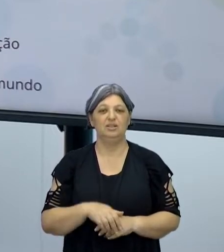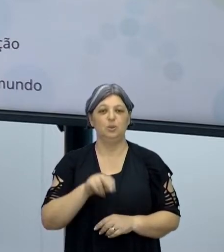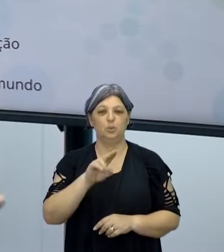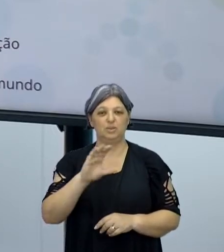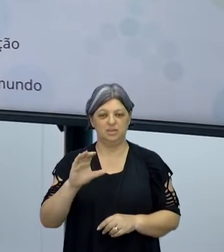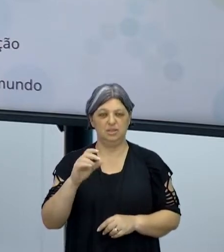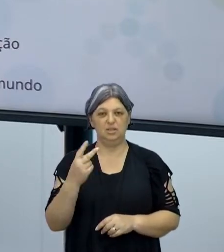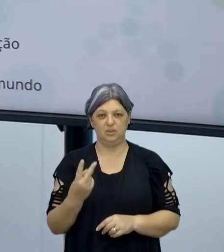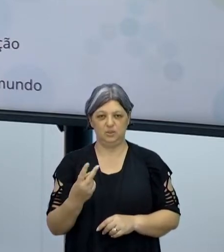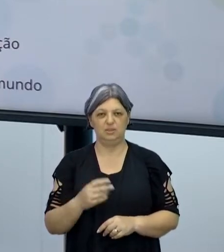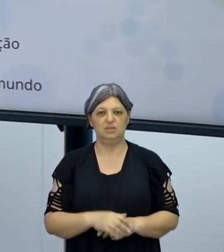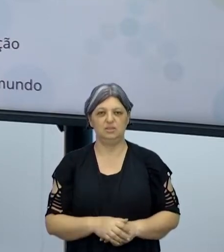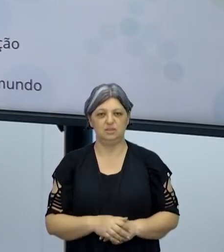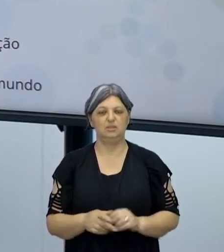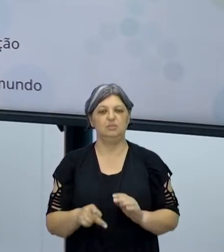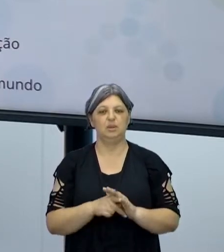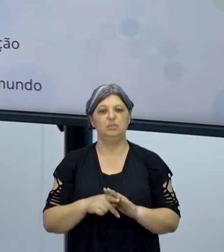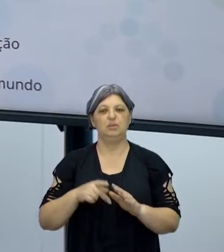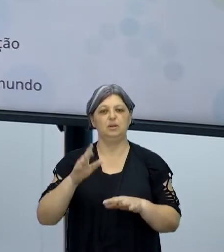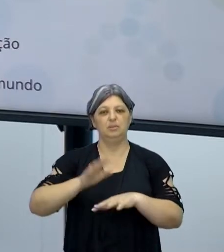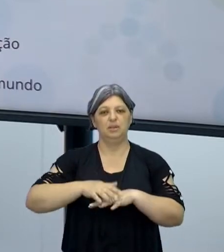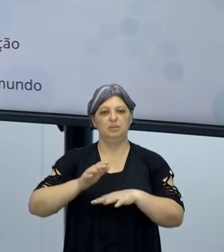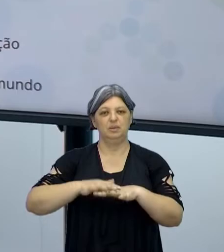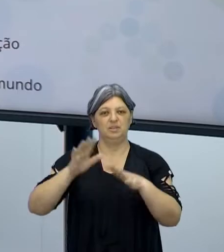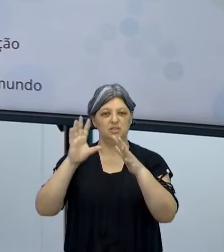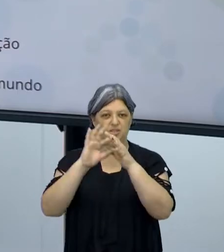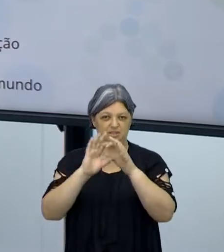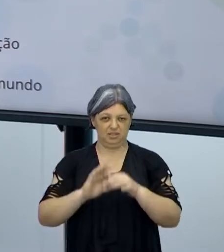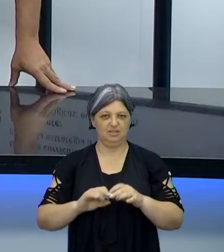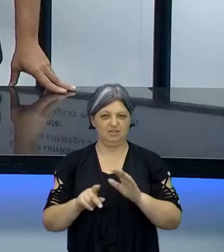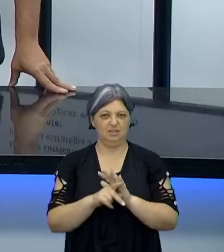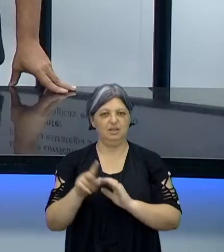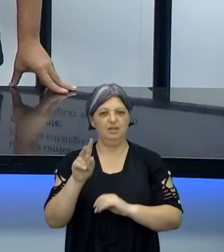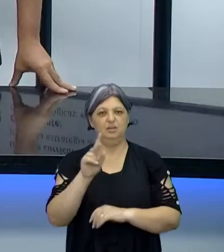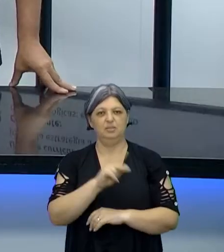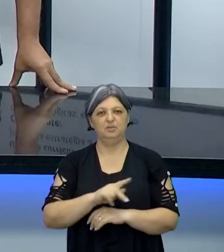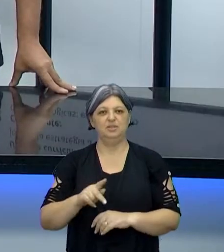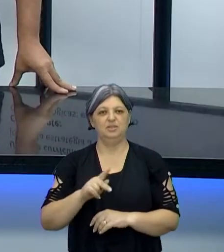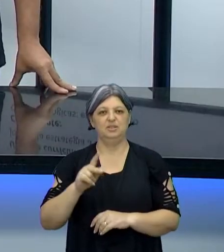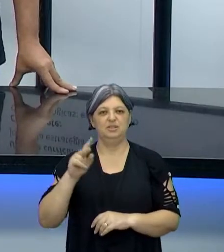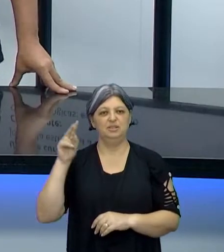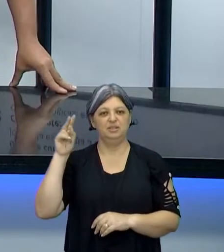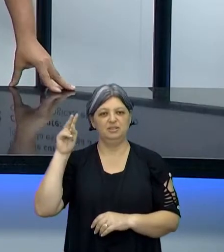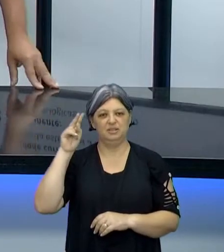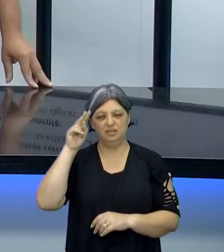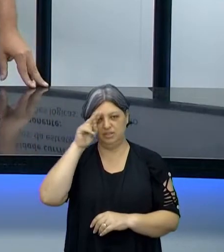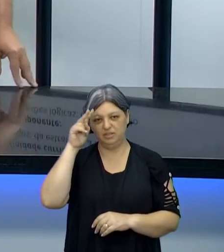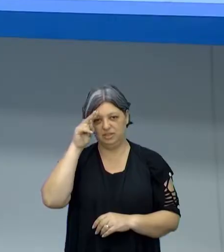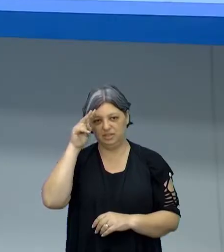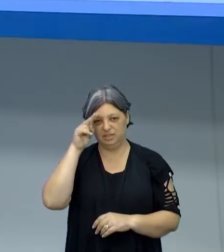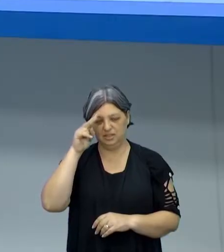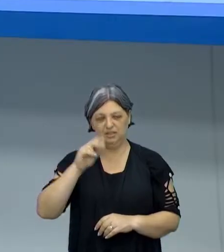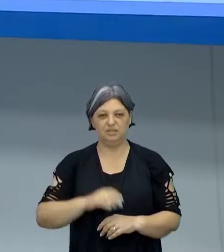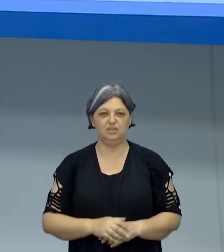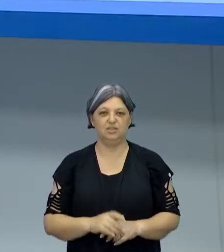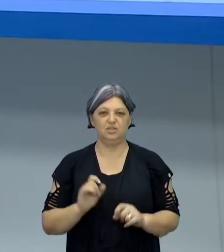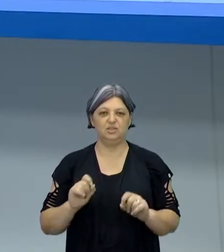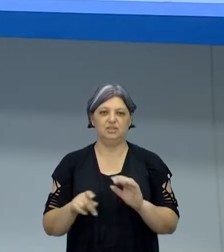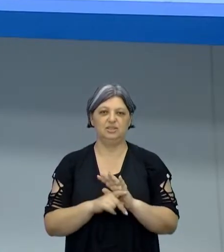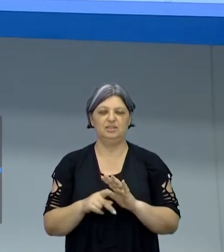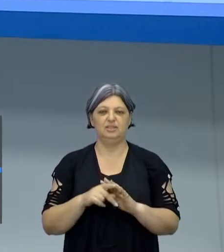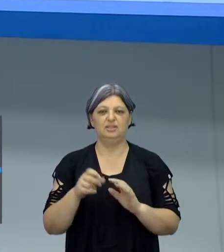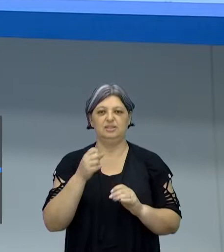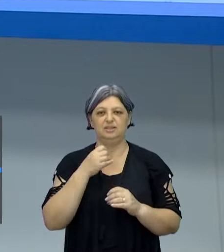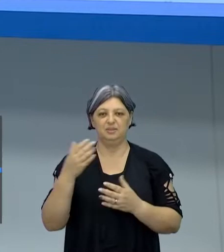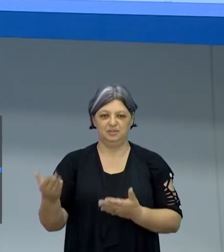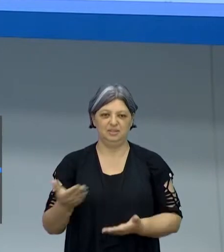curricular 2 também, aqui no Matemática Conectada, que é a professora Viviane Leal. Seja bem-vinda. Oi, Tony. Oi, gente. Que bom que vocês chegaram aqui para a nossa